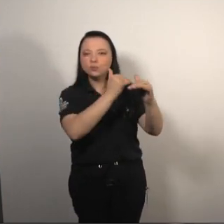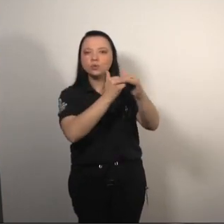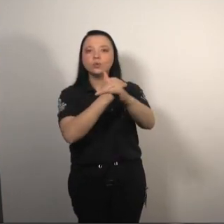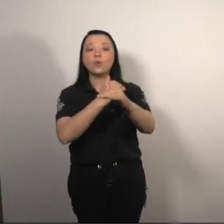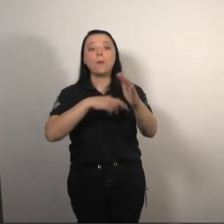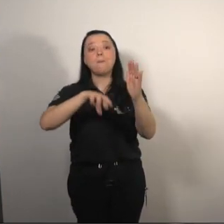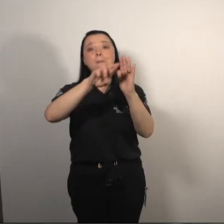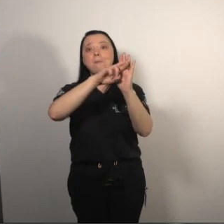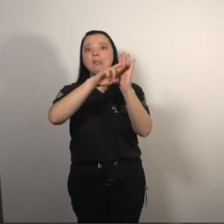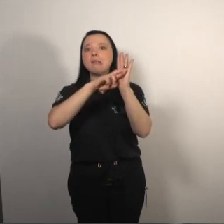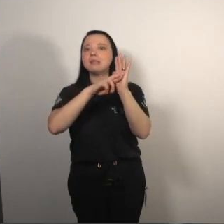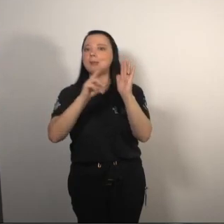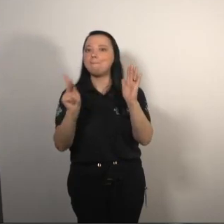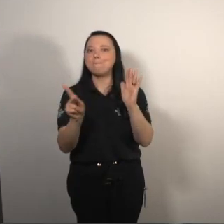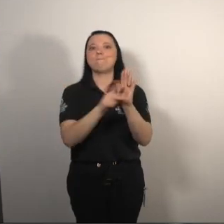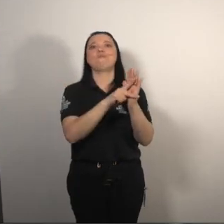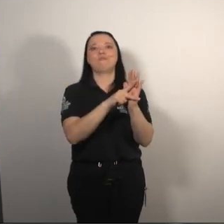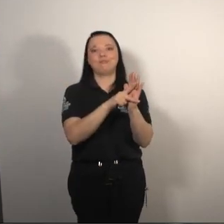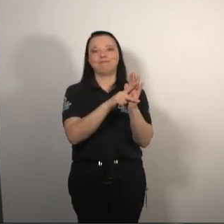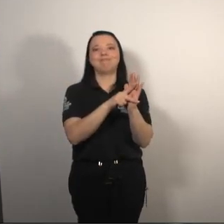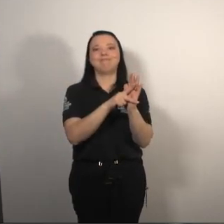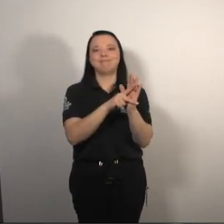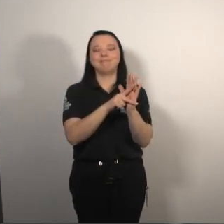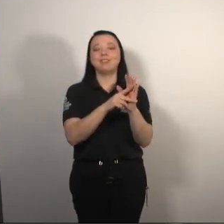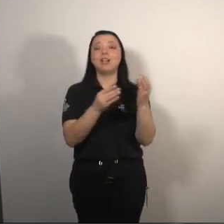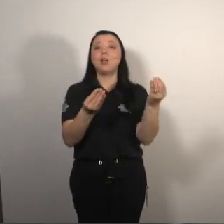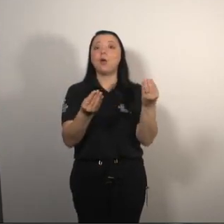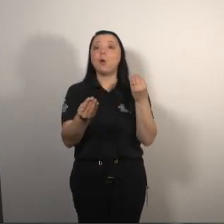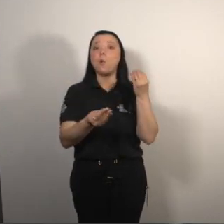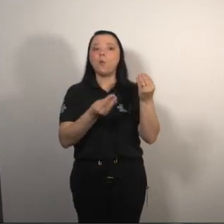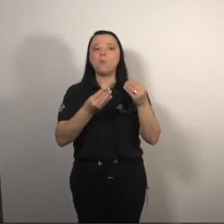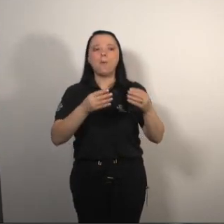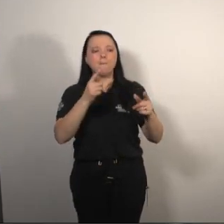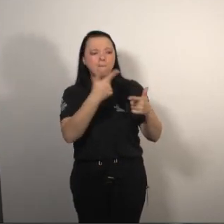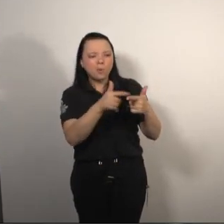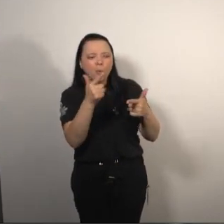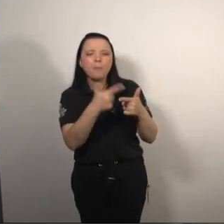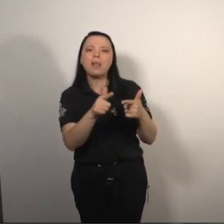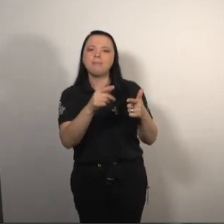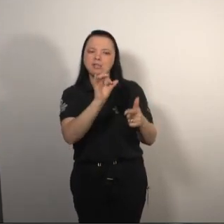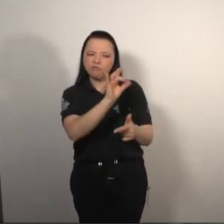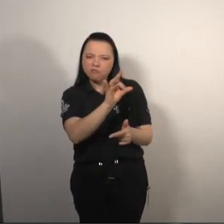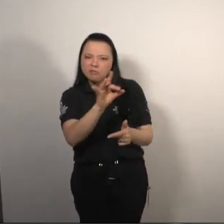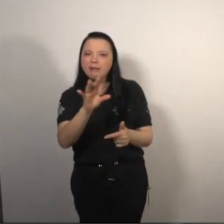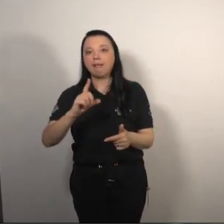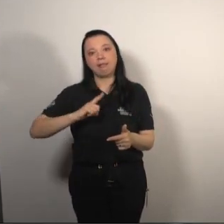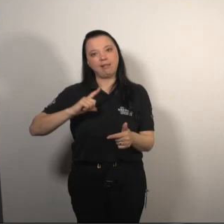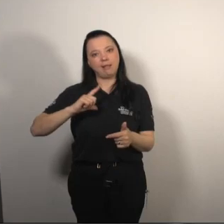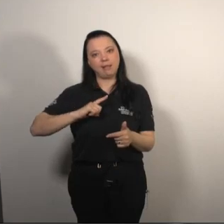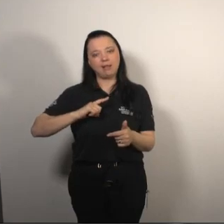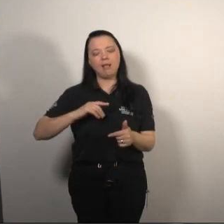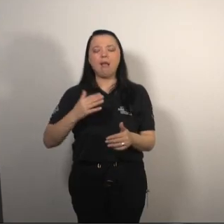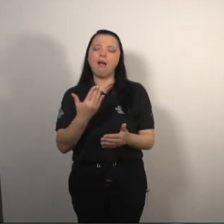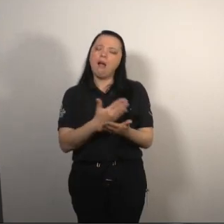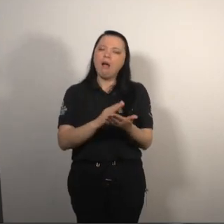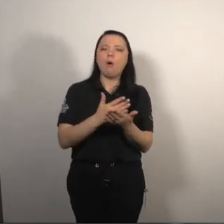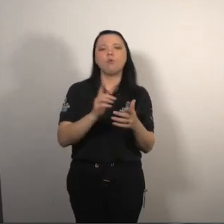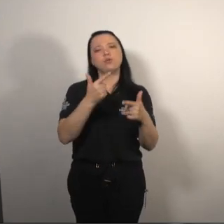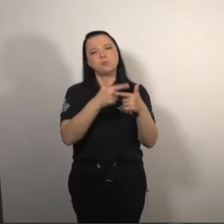receita própria, visando as patologias de cada viaduto. Vou citar aqui algumas